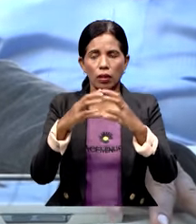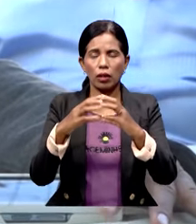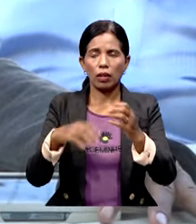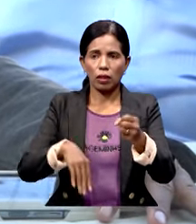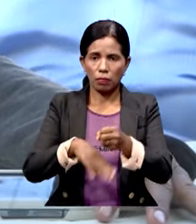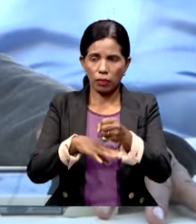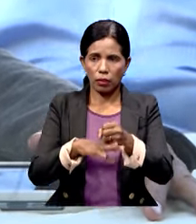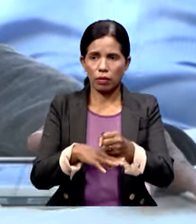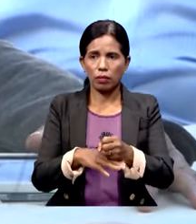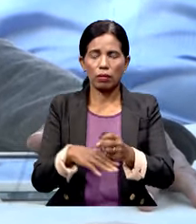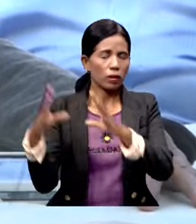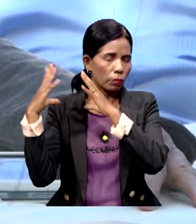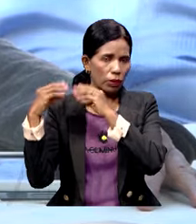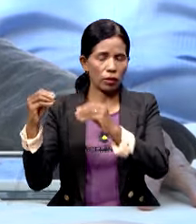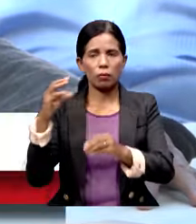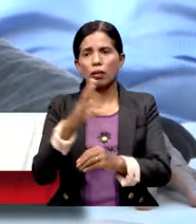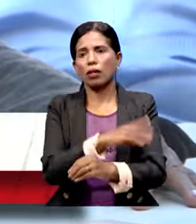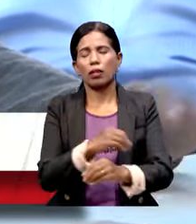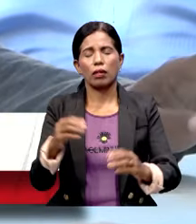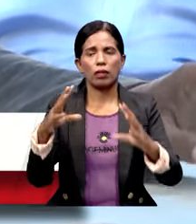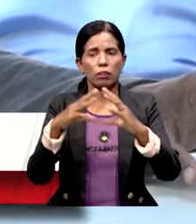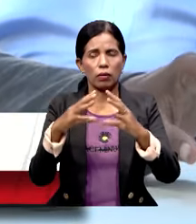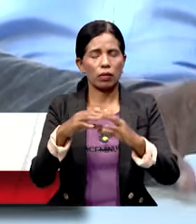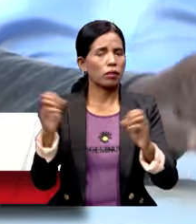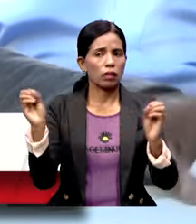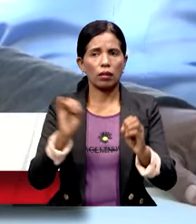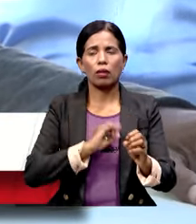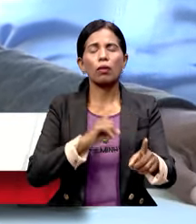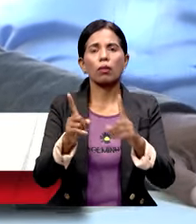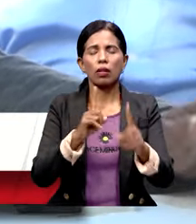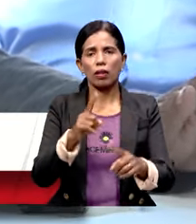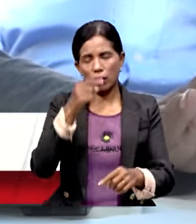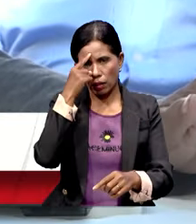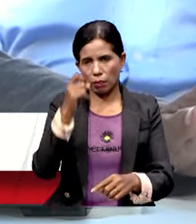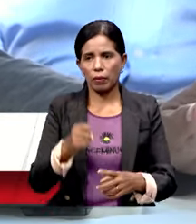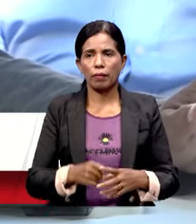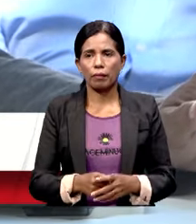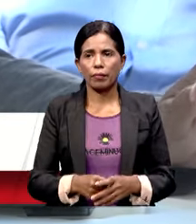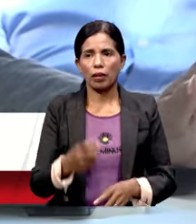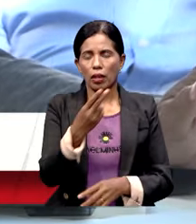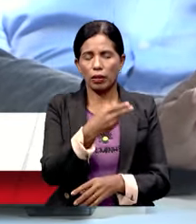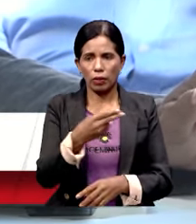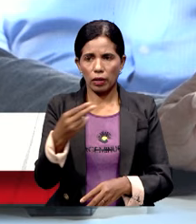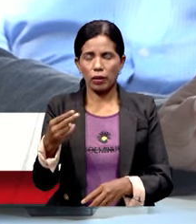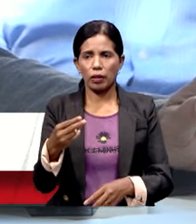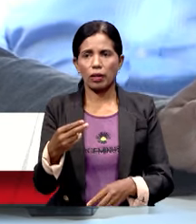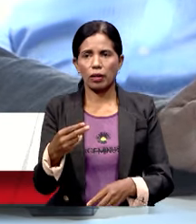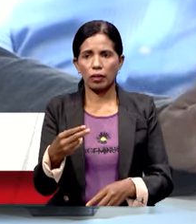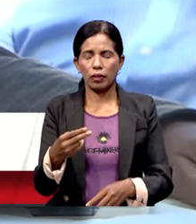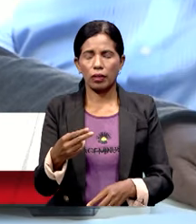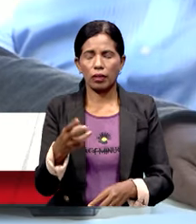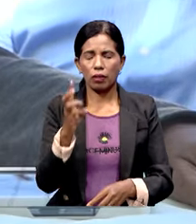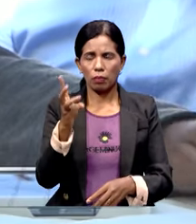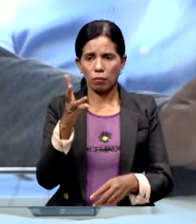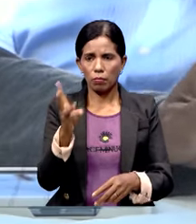experiencia bab bola laia Timor ida tuliunia laia. Au kole francamente tamba Indonesia quase 60 anos e